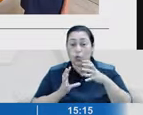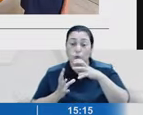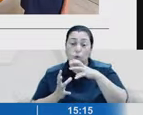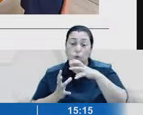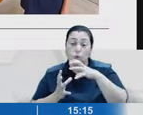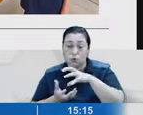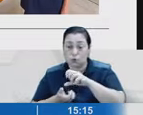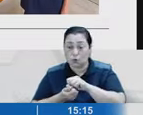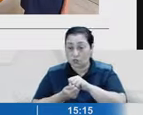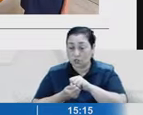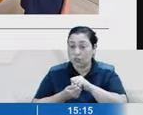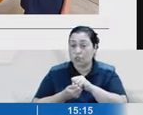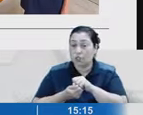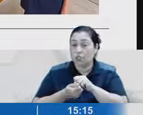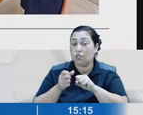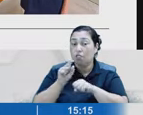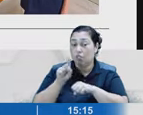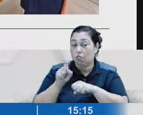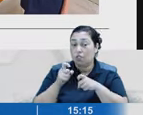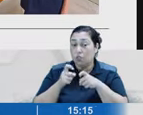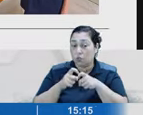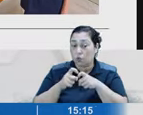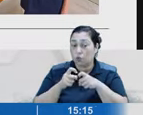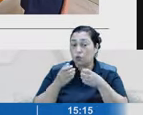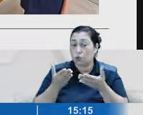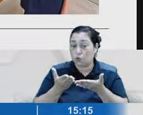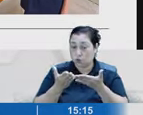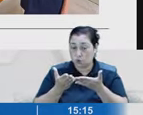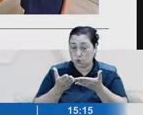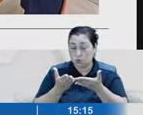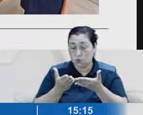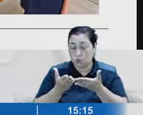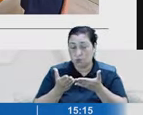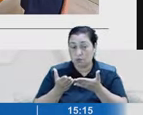descreve, né? A técnica que a doutora Angelita Gama